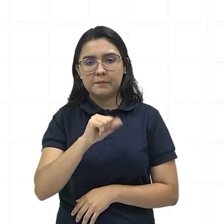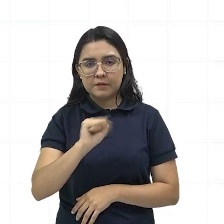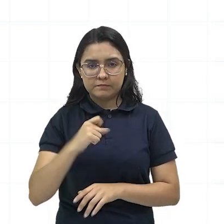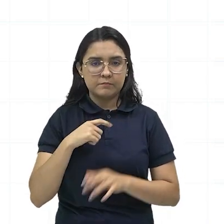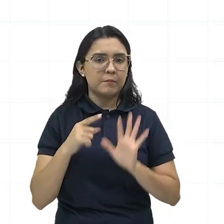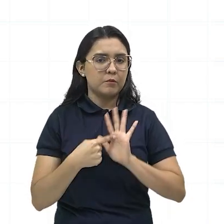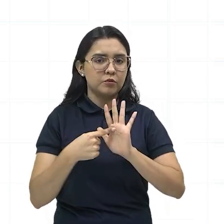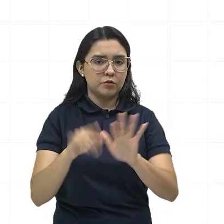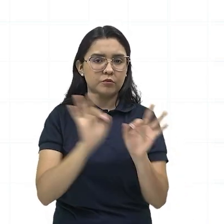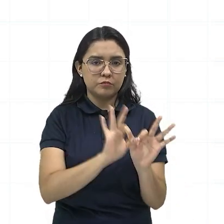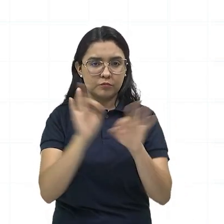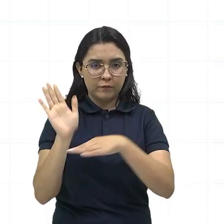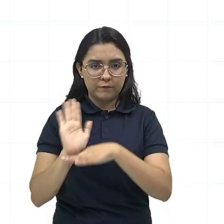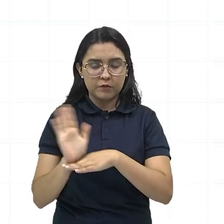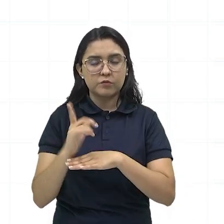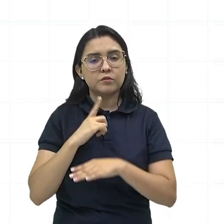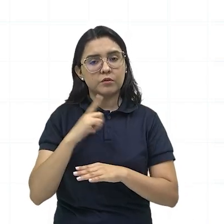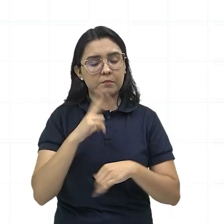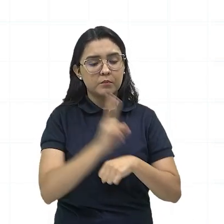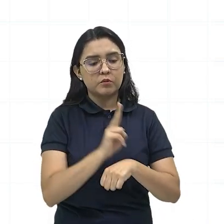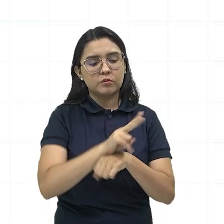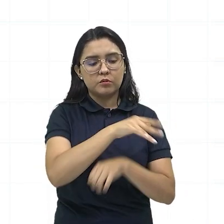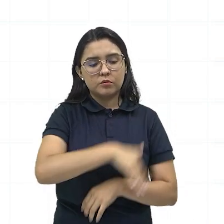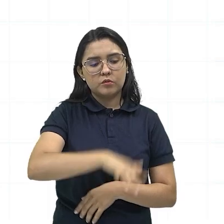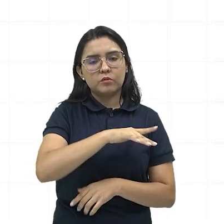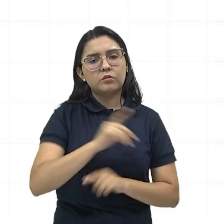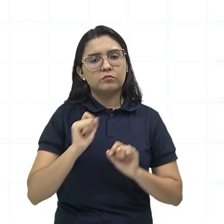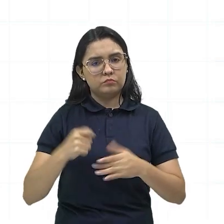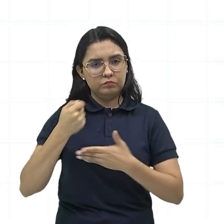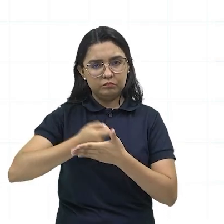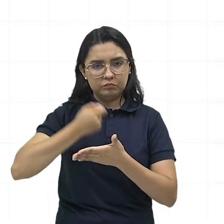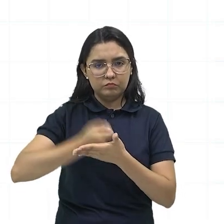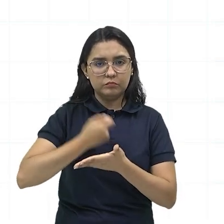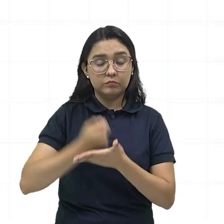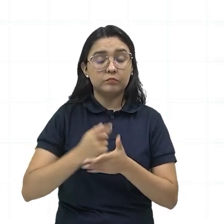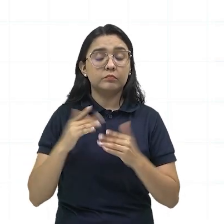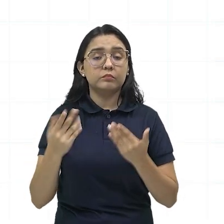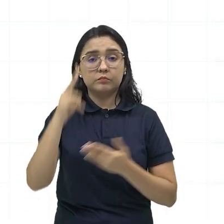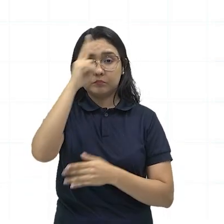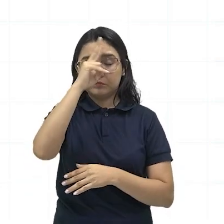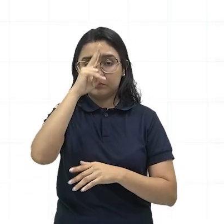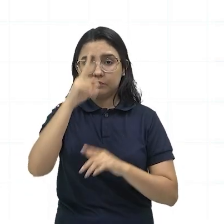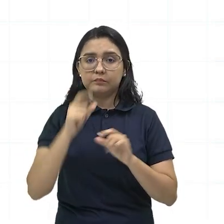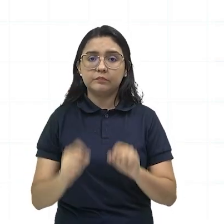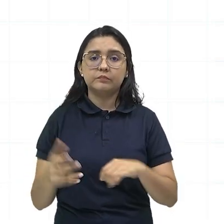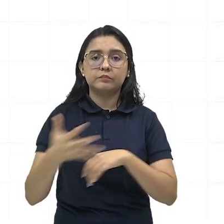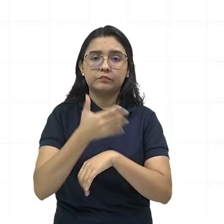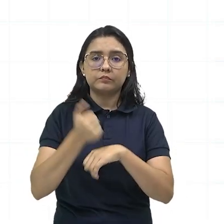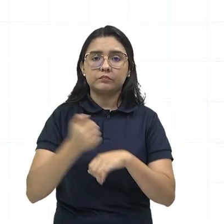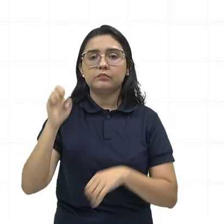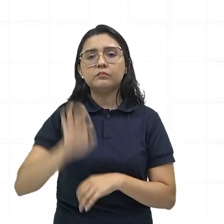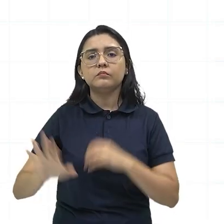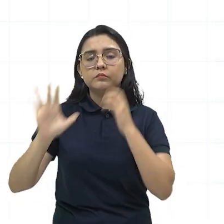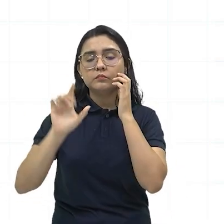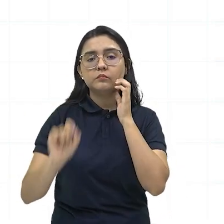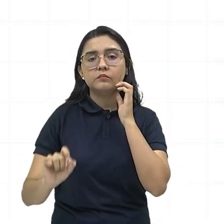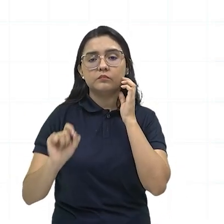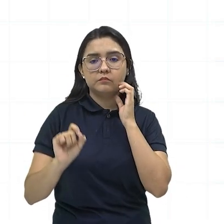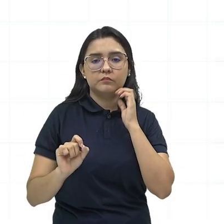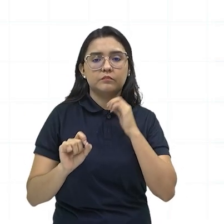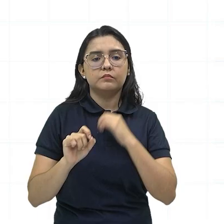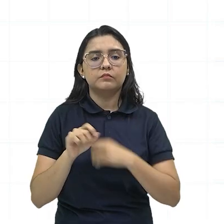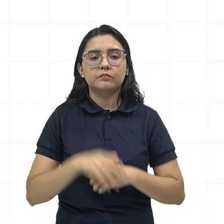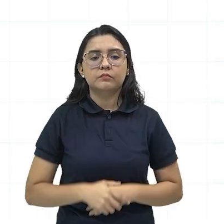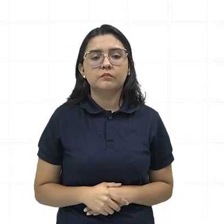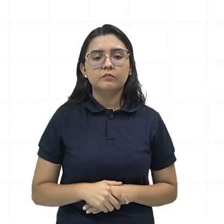que defendiam as suas terras e batalhavam e lembraram aos colonizadores europeus sobre as Amazonas,